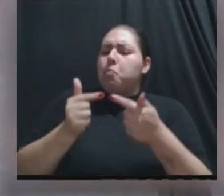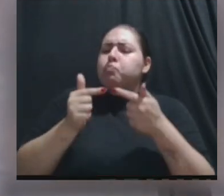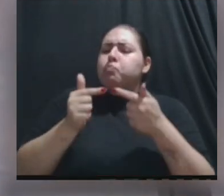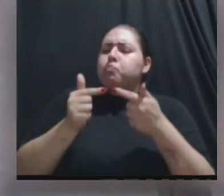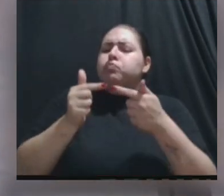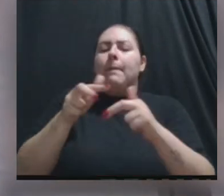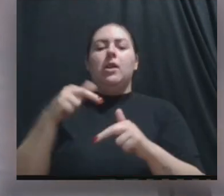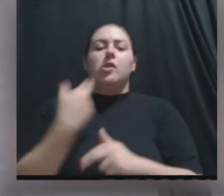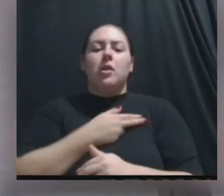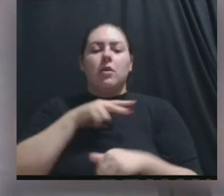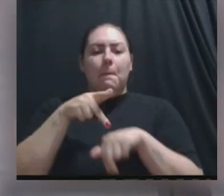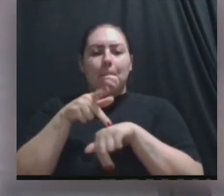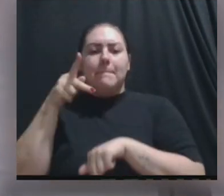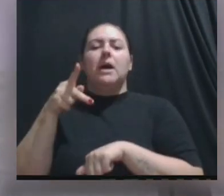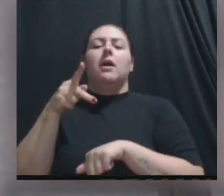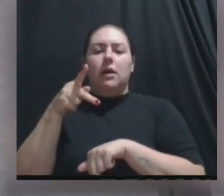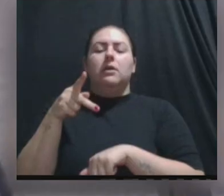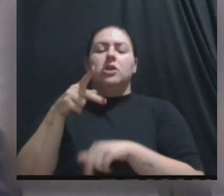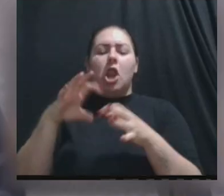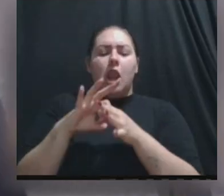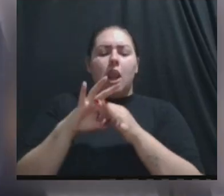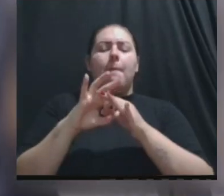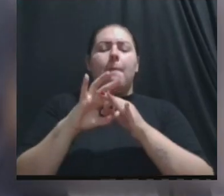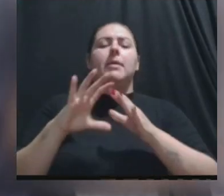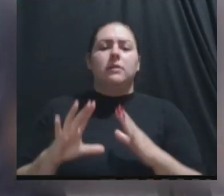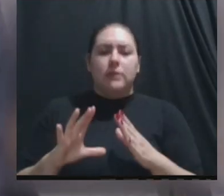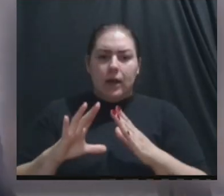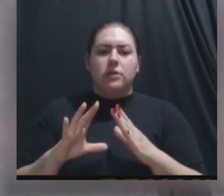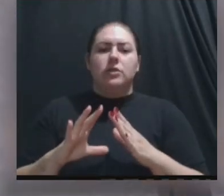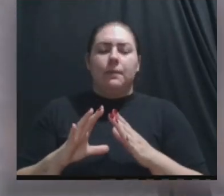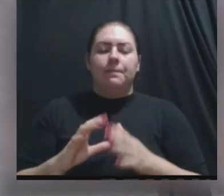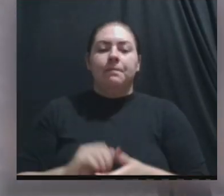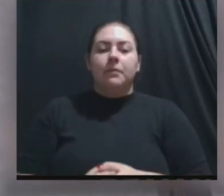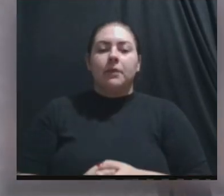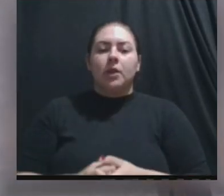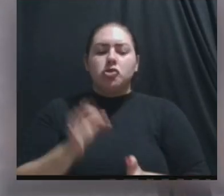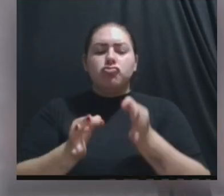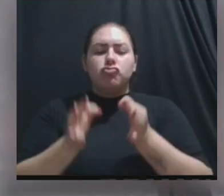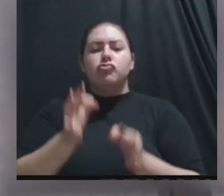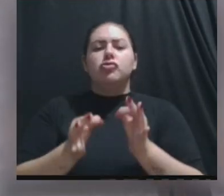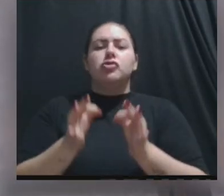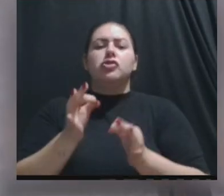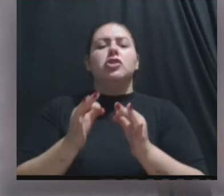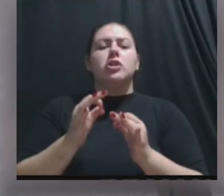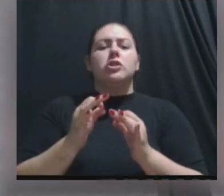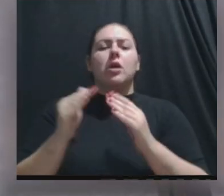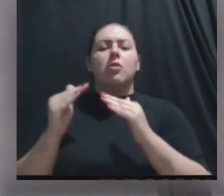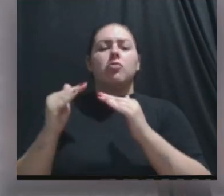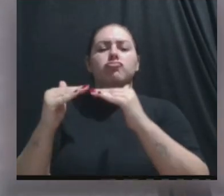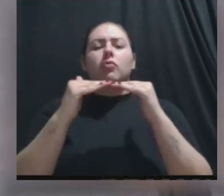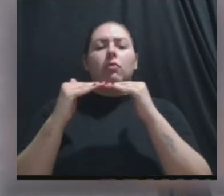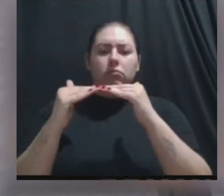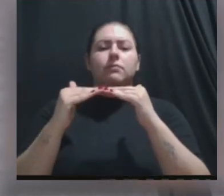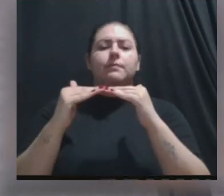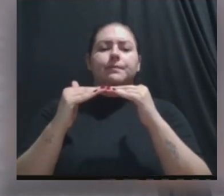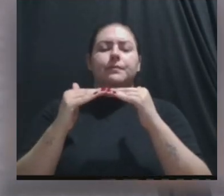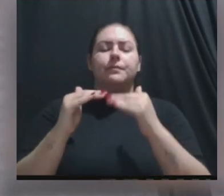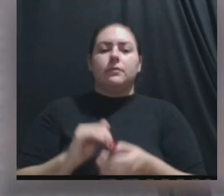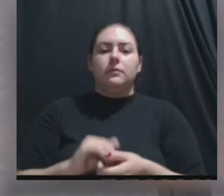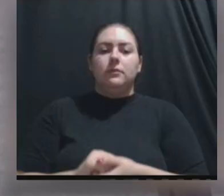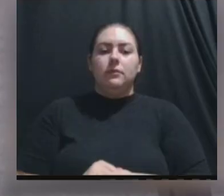de liberdade, de soberania, de justiça, de igualdade. E a Associação dos